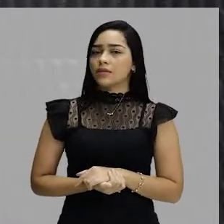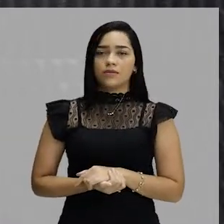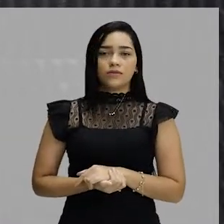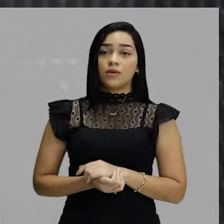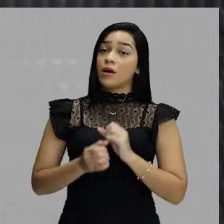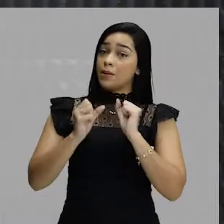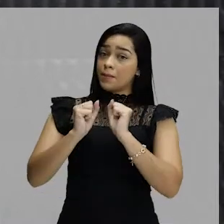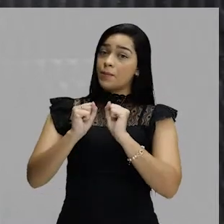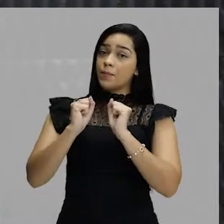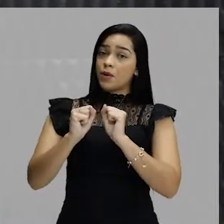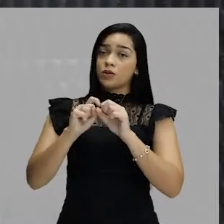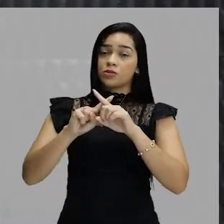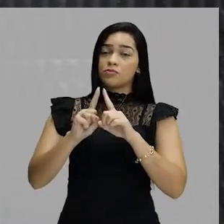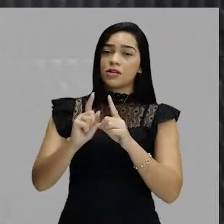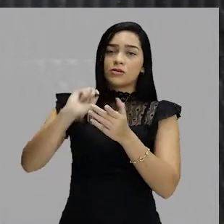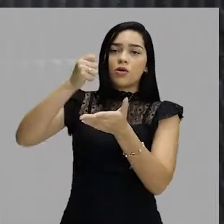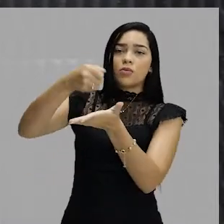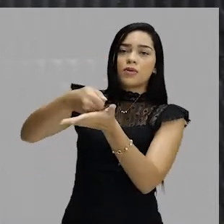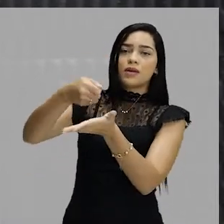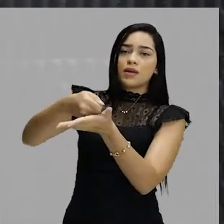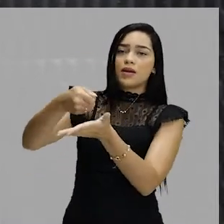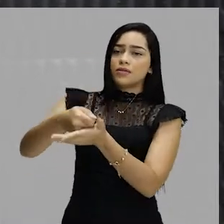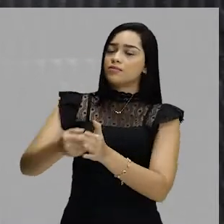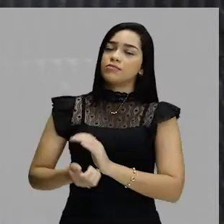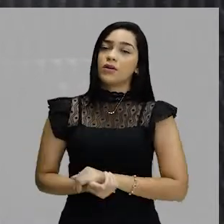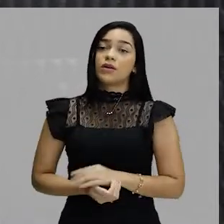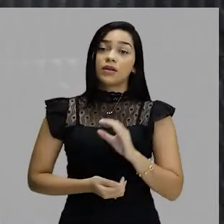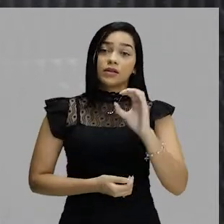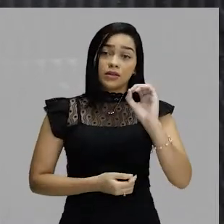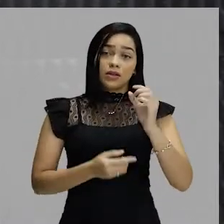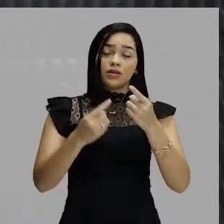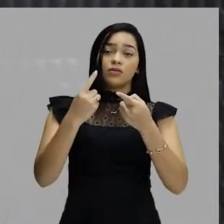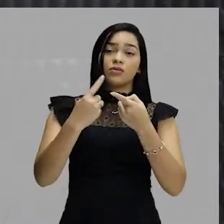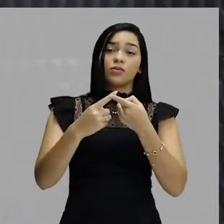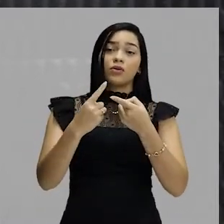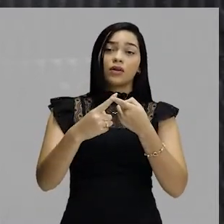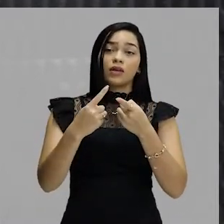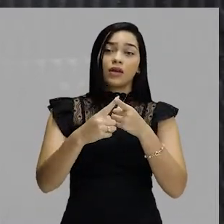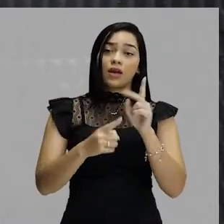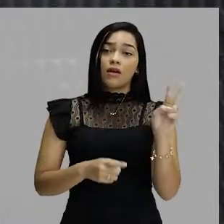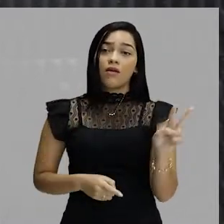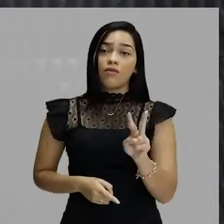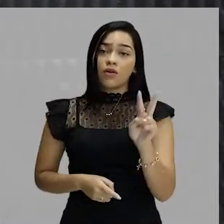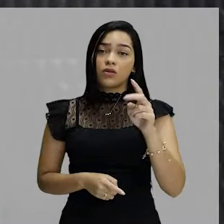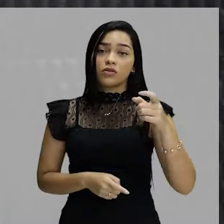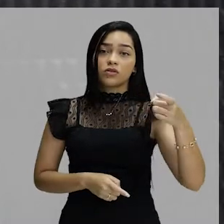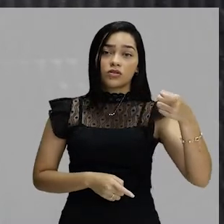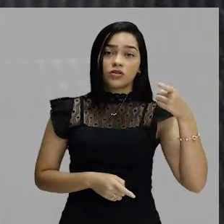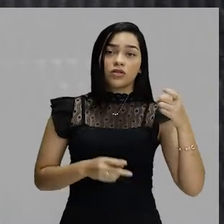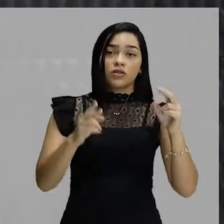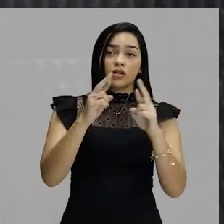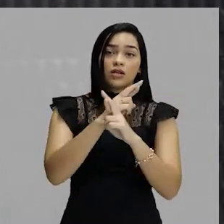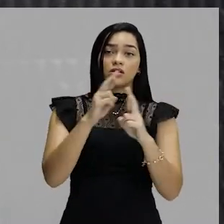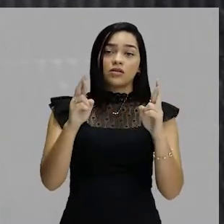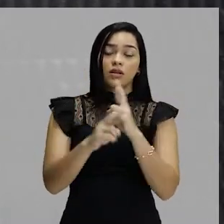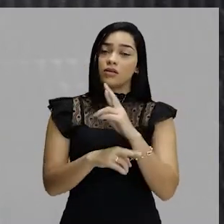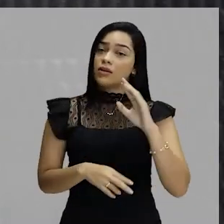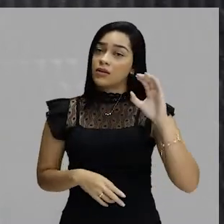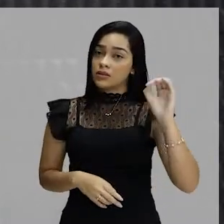Pode até ser que ele seja, mas não é obrigado a ser. Ele é zero da função porque é o valor de x que está associado a